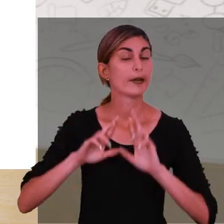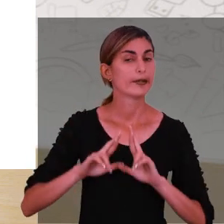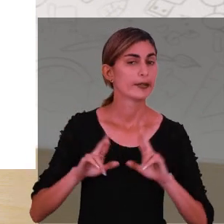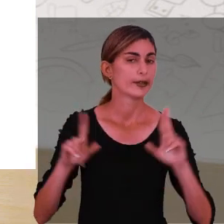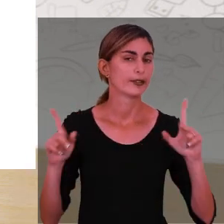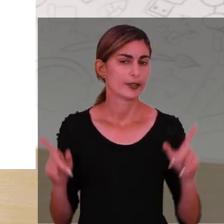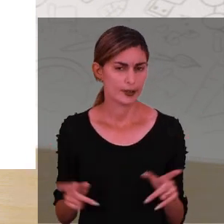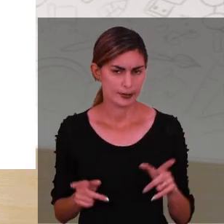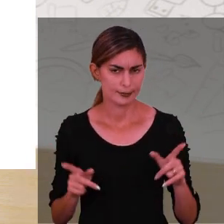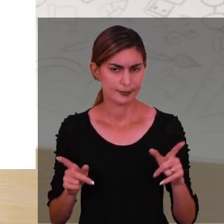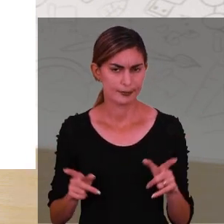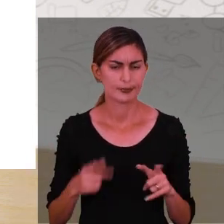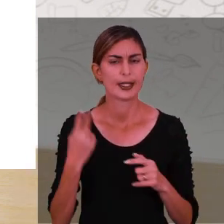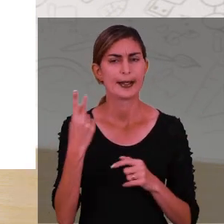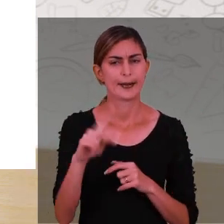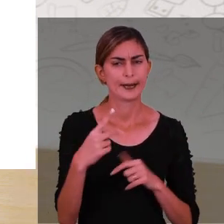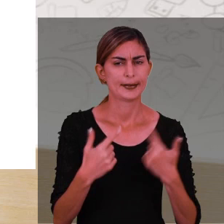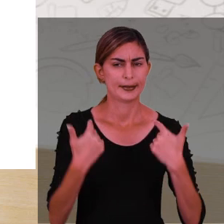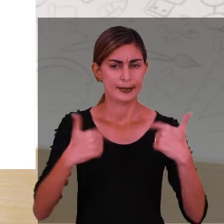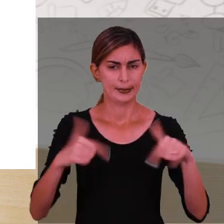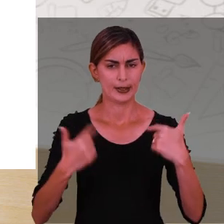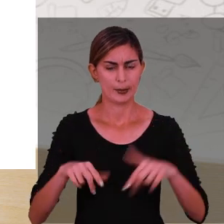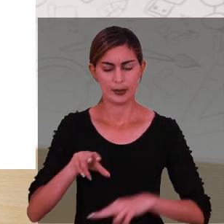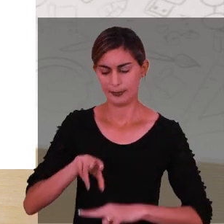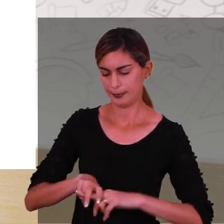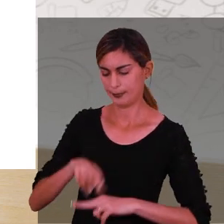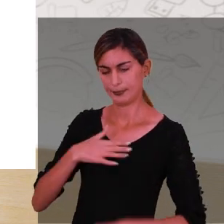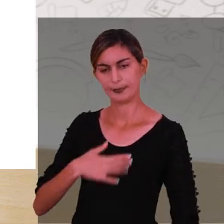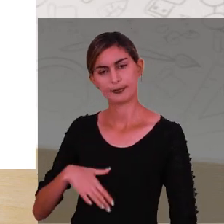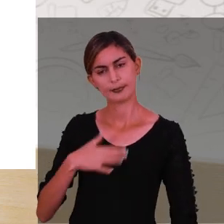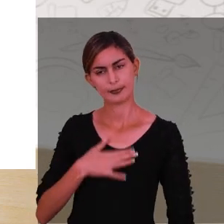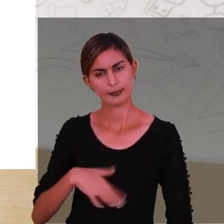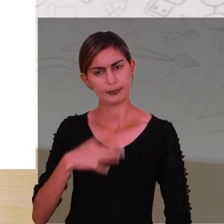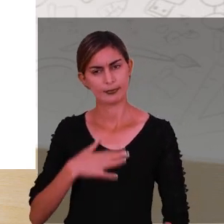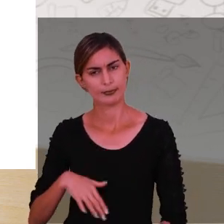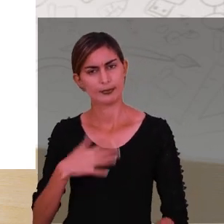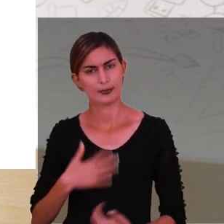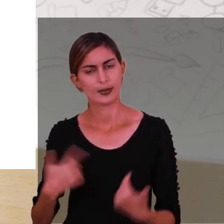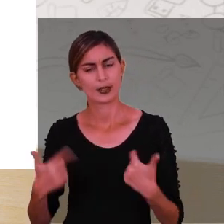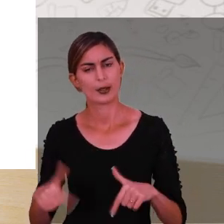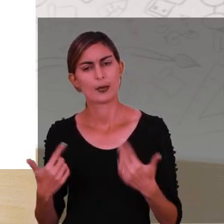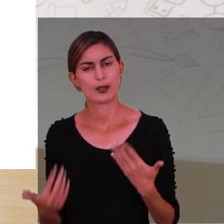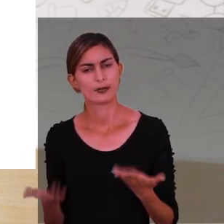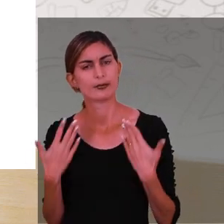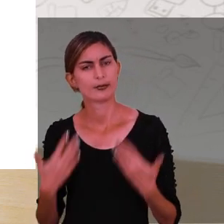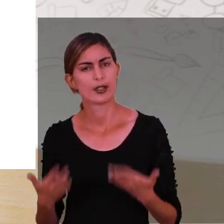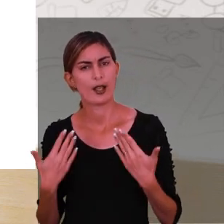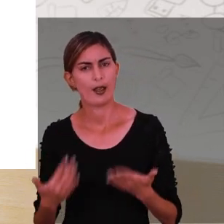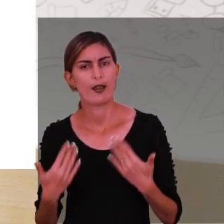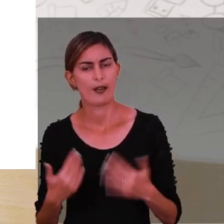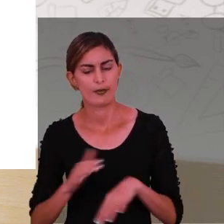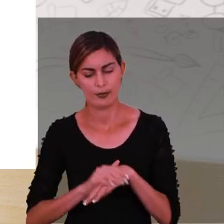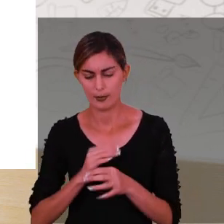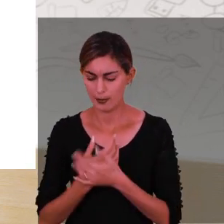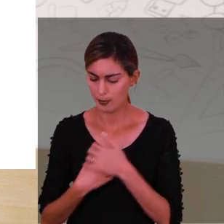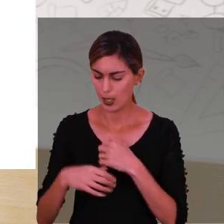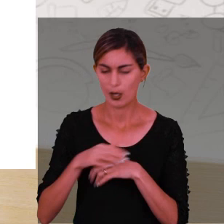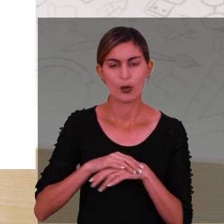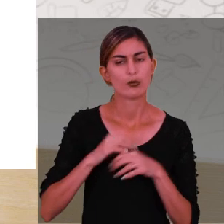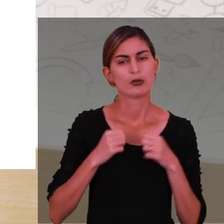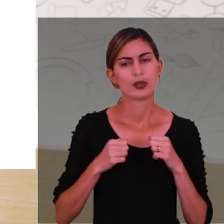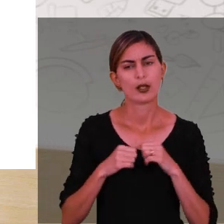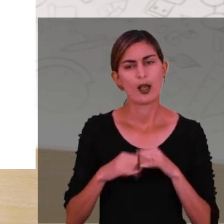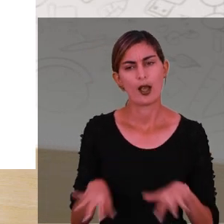já é diferenciado, O trabalhador está sentado e está realizando um trabalho leve com a ajuda das mãos, o